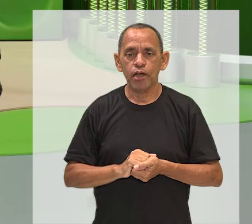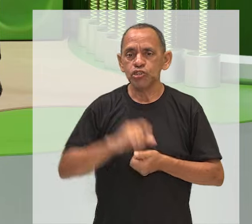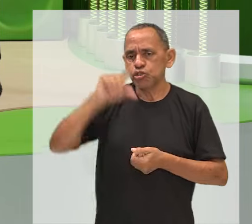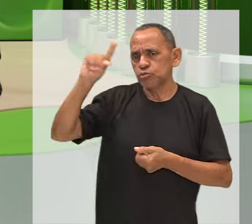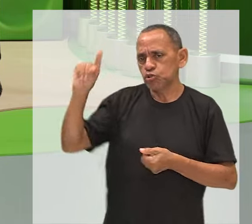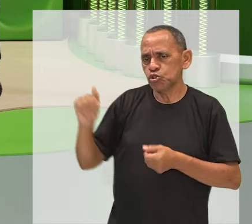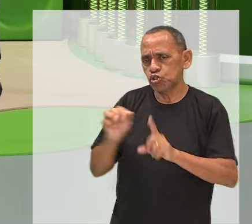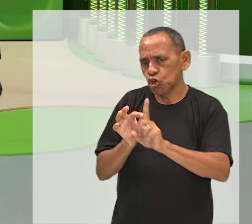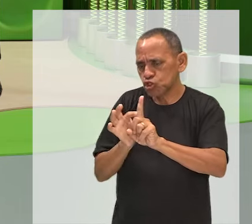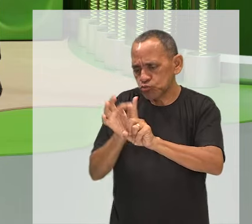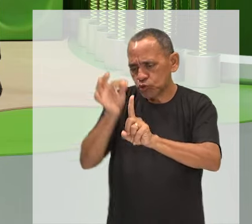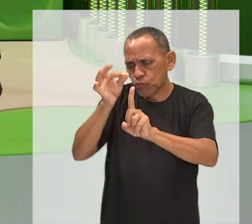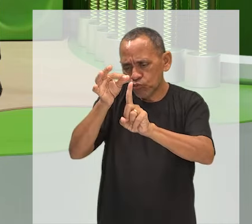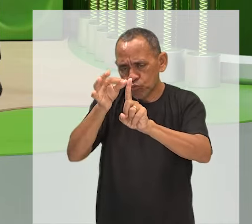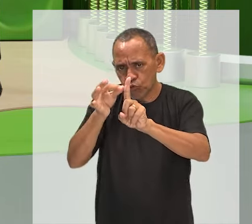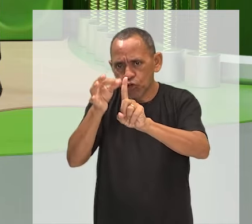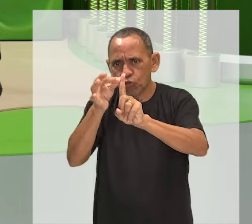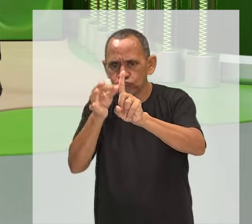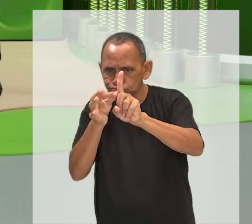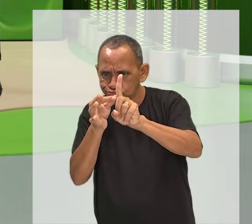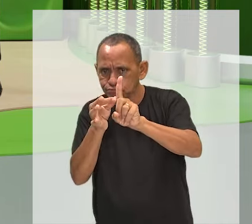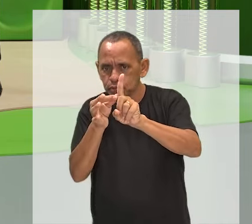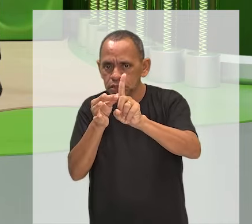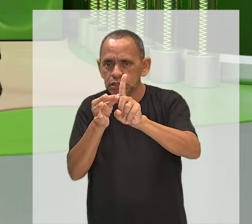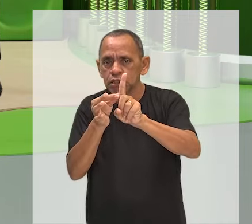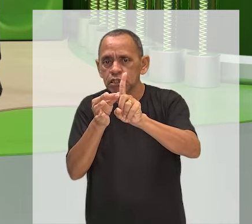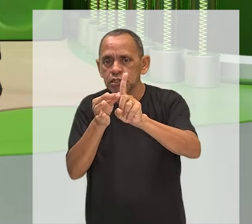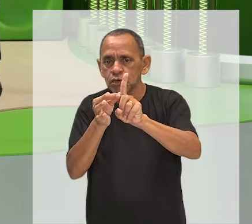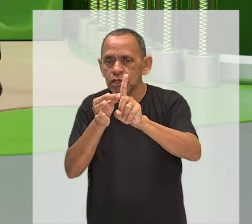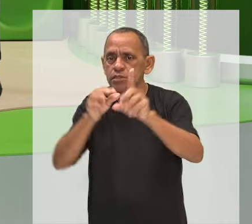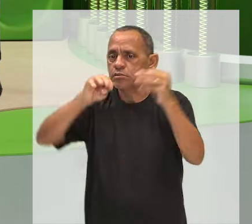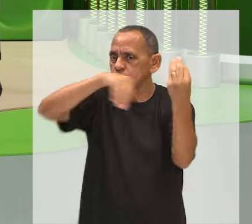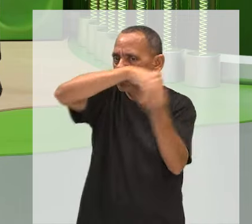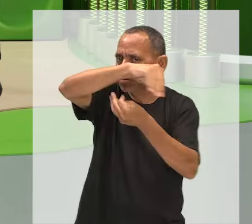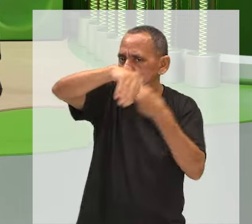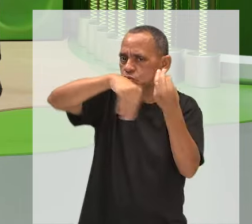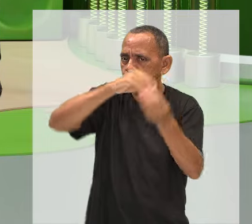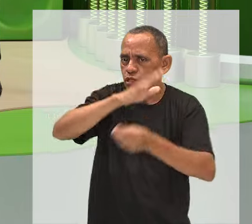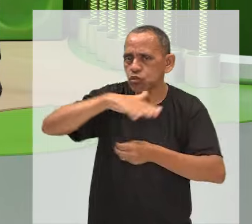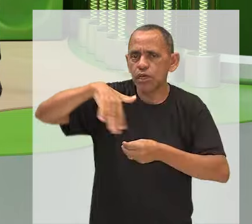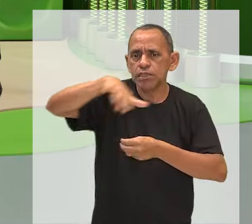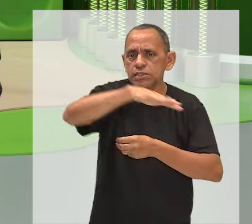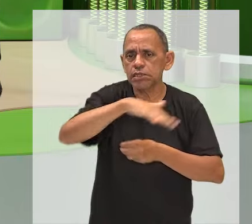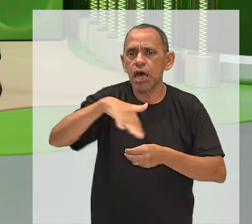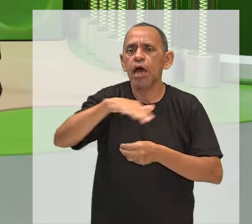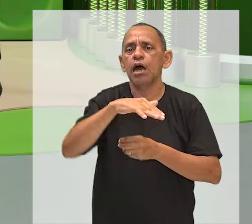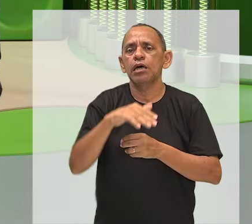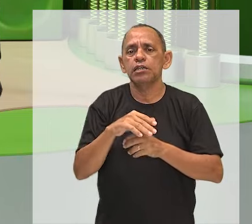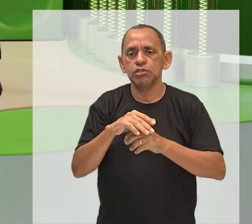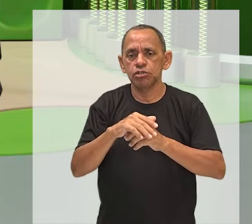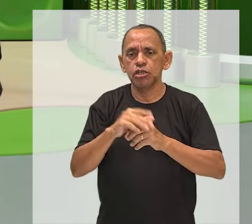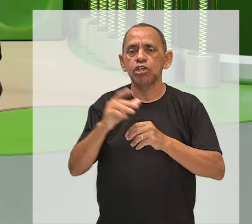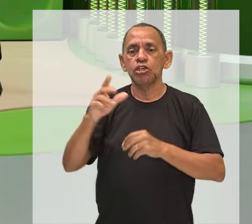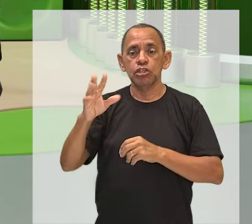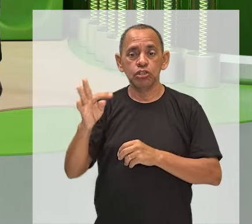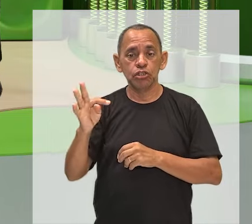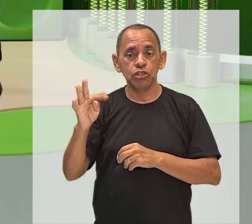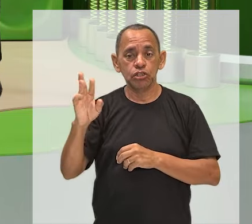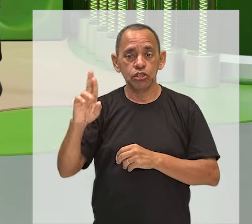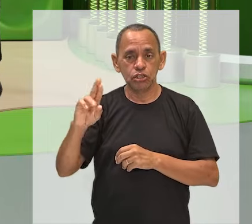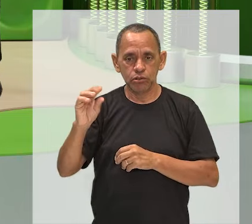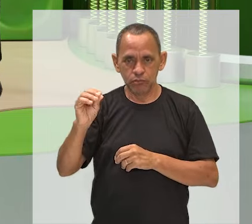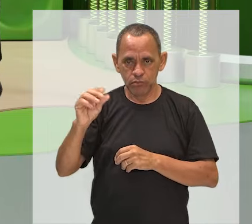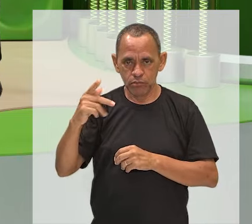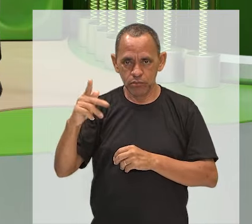nas regiões tropicais, certo? Vai provocar ali a ocorrência de fenômenos climáticos que vão estar associados